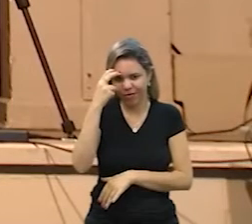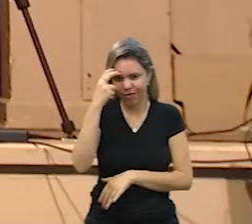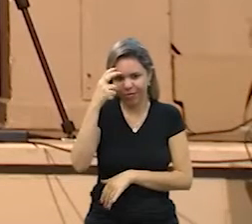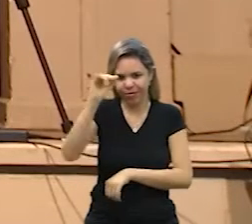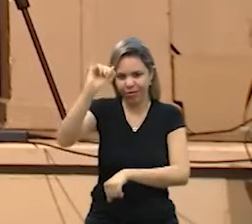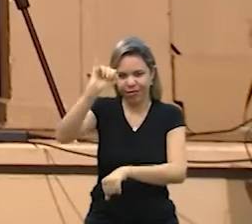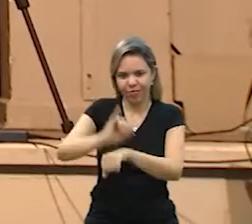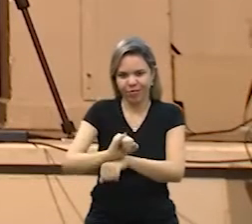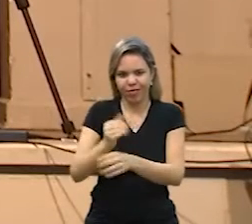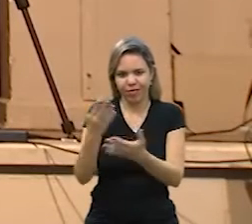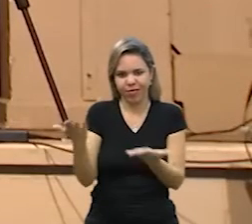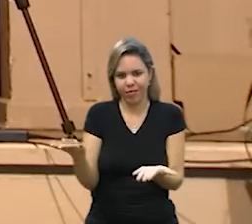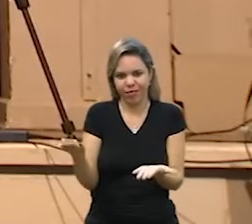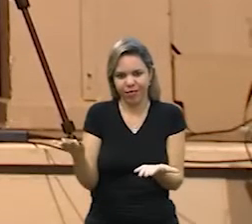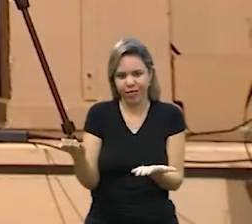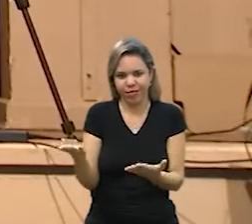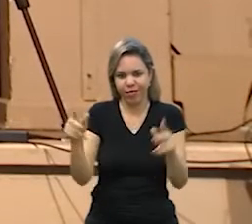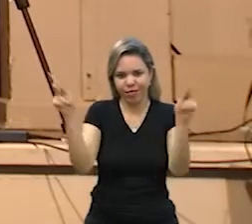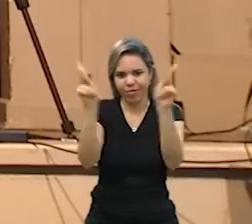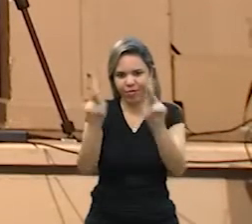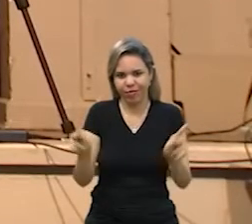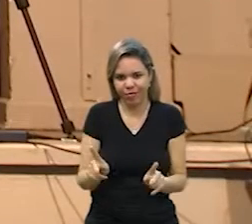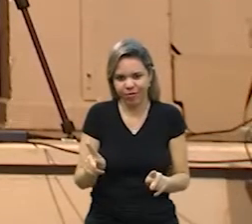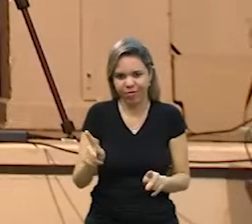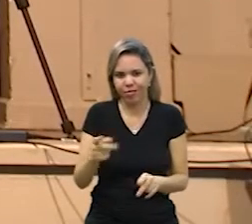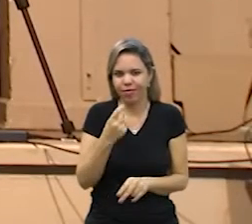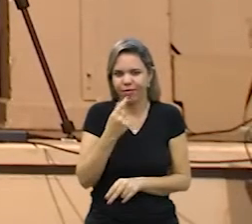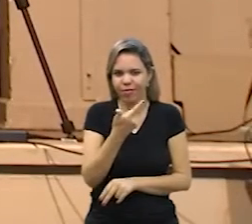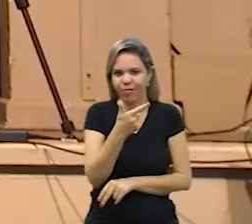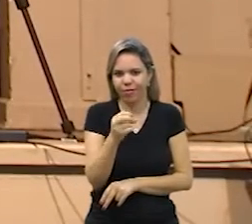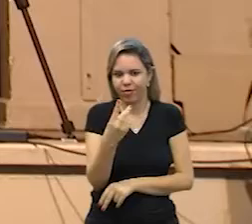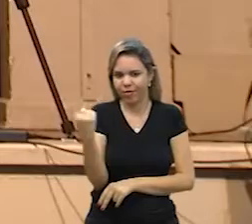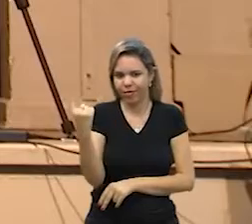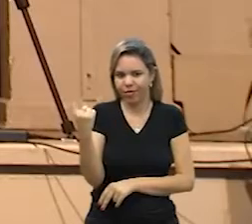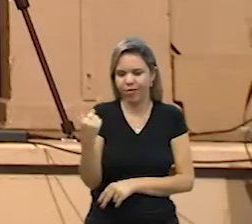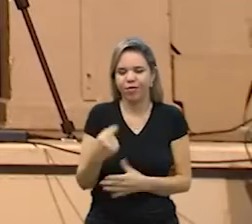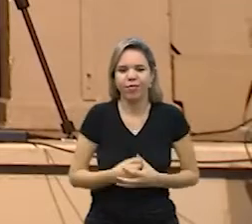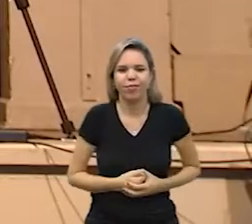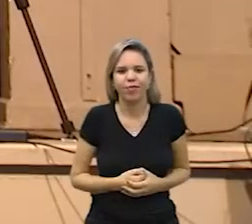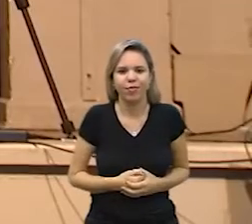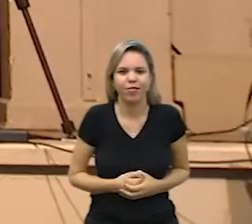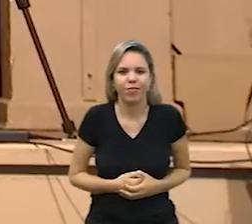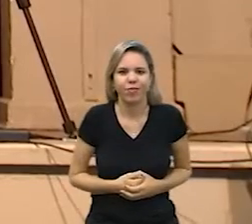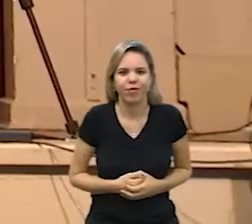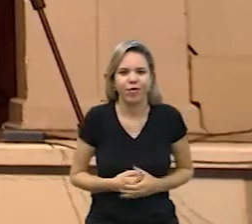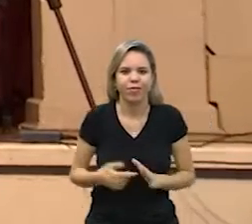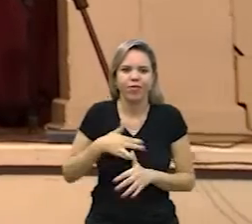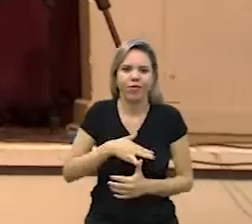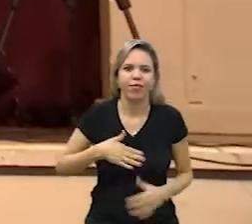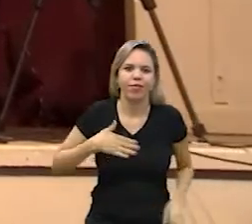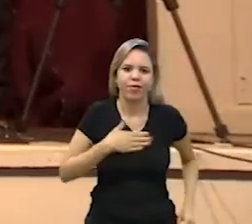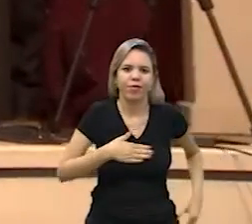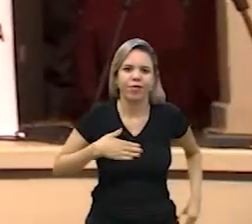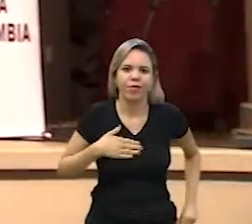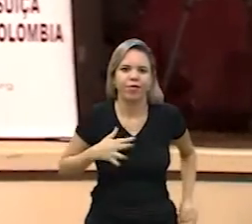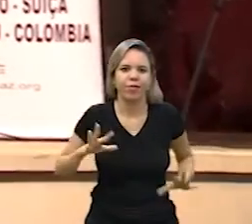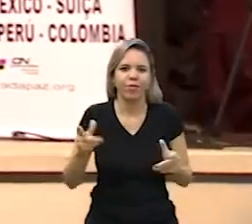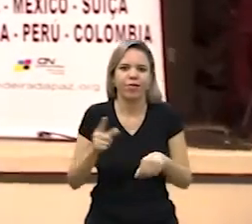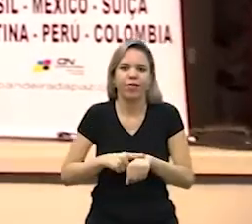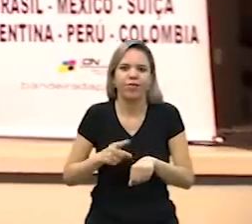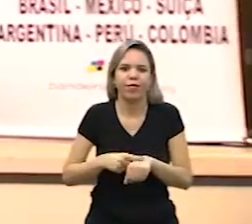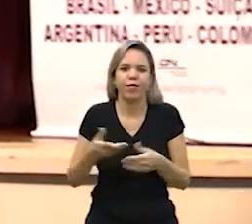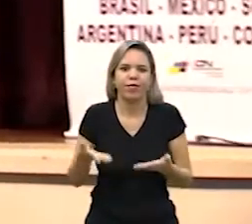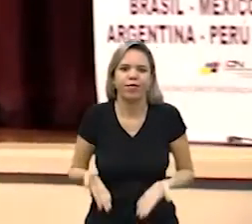Cultural Internacional pela Bandeira da Paz 2021. E eu gostaria que todos,